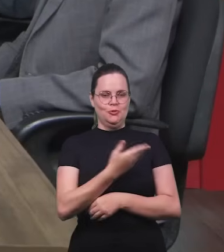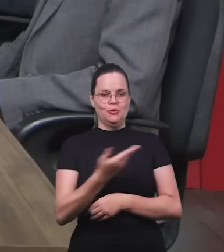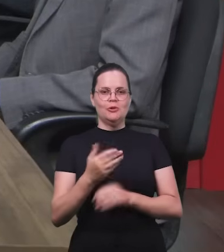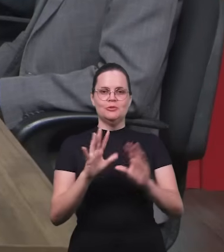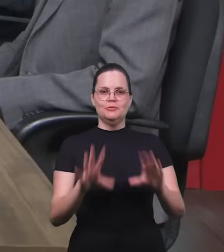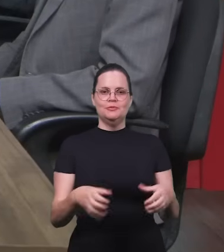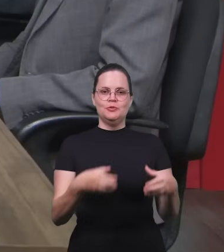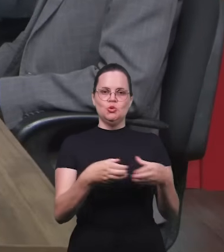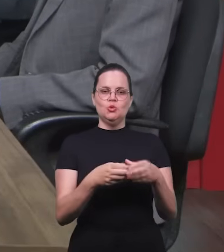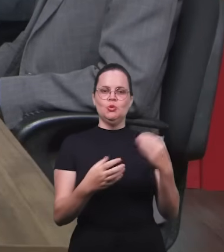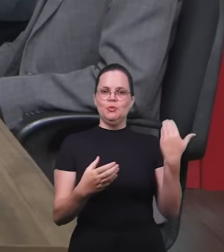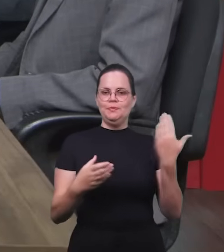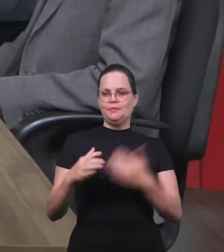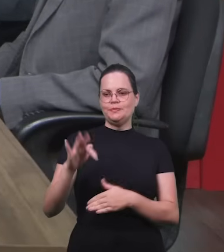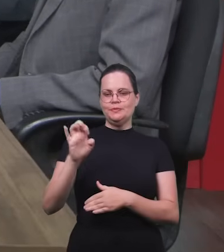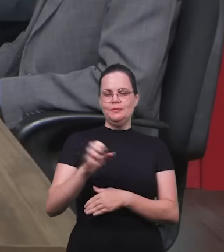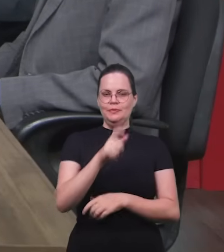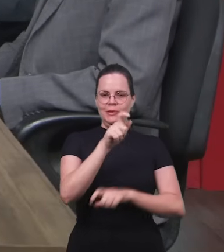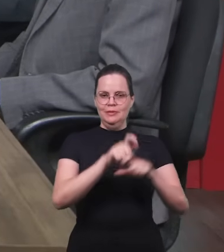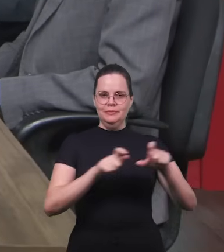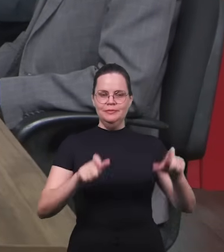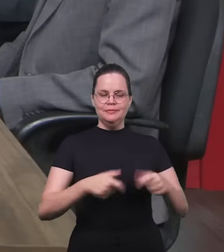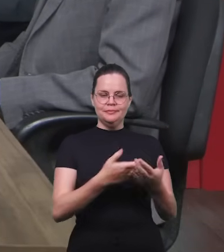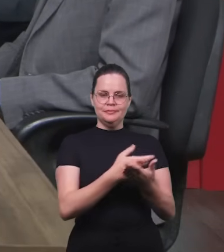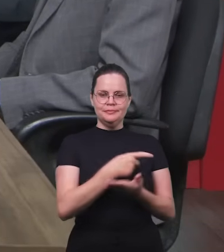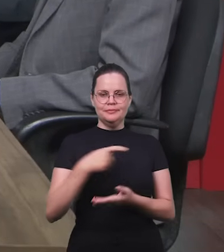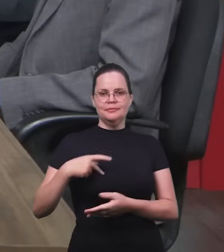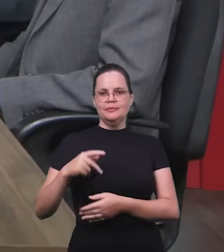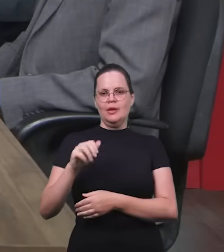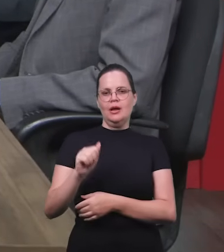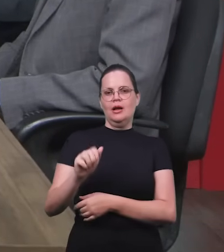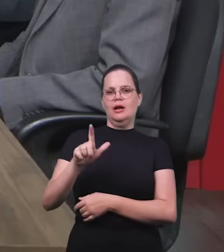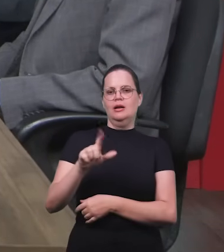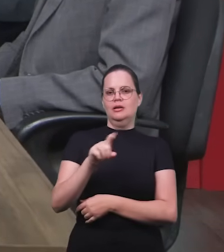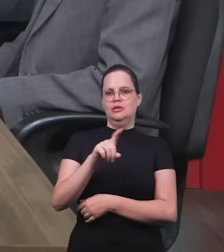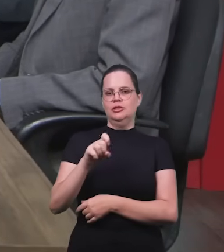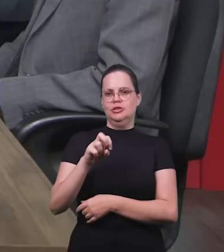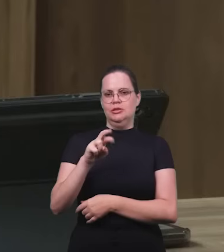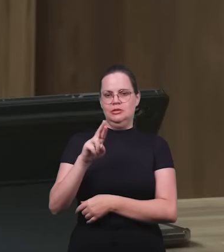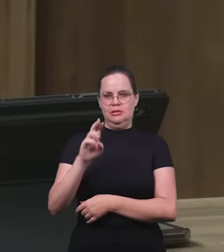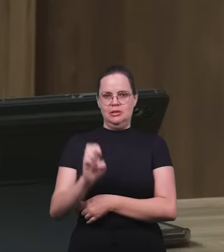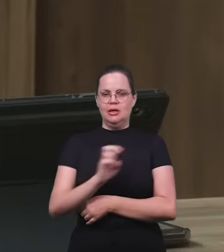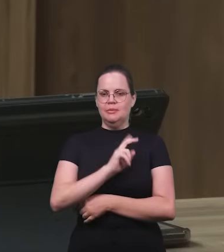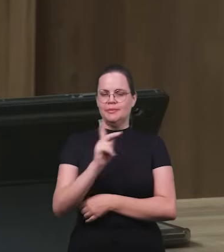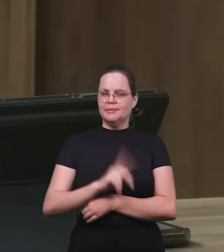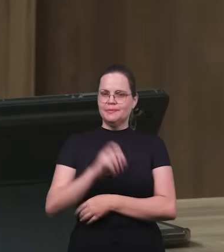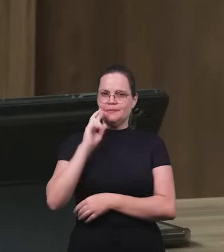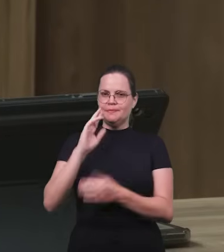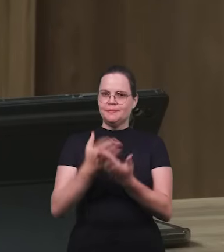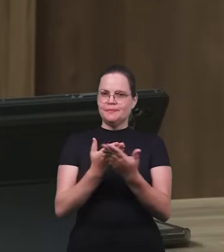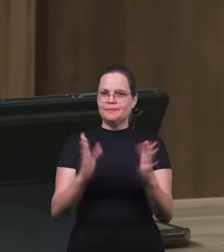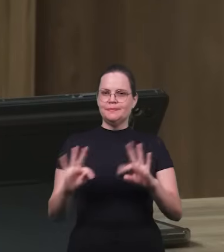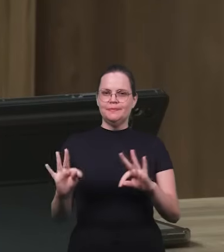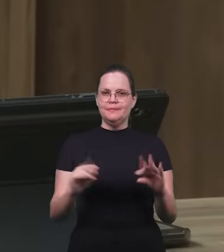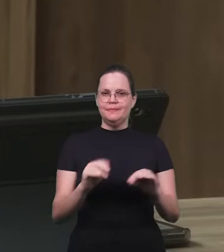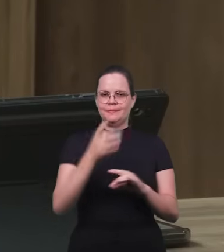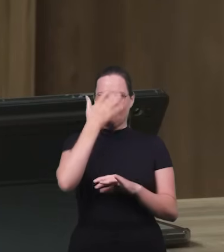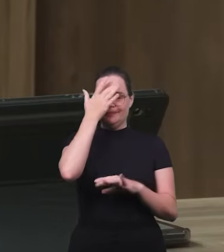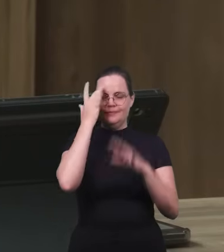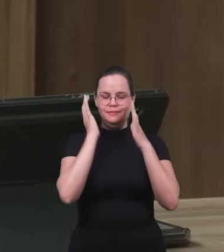Por exemplo, pastor Alexandre Paulino, a paz do Senhor. Pai do Senhor, pastor William, os companheiros aqui, a todos que estão